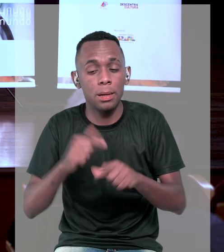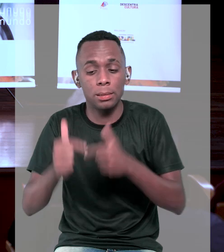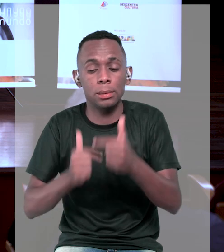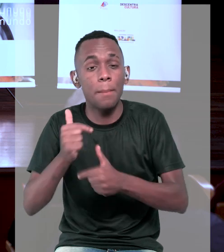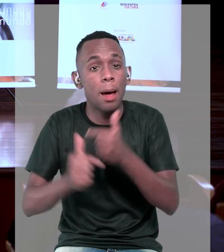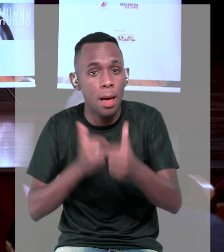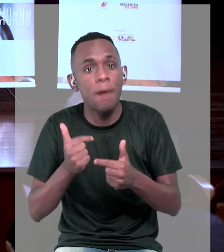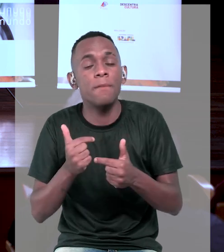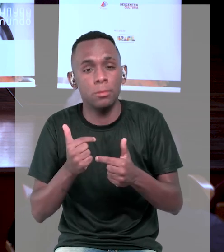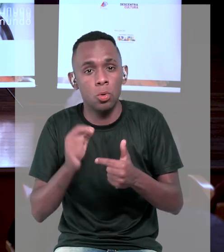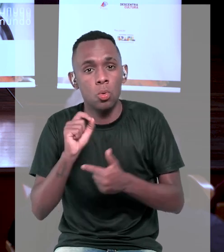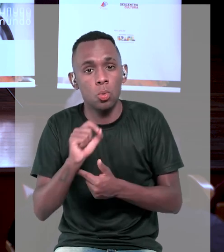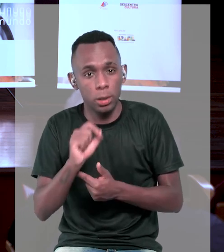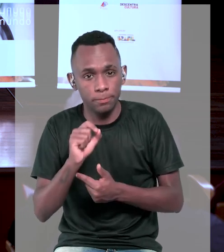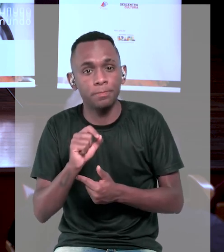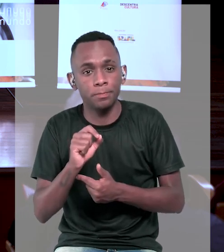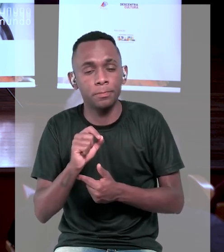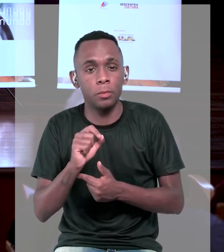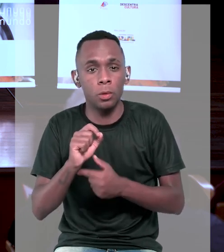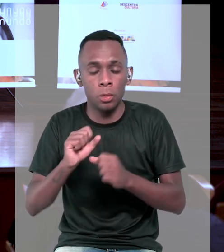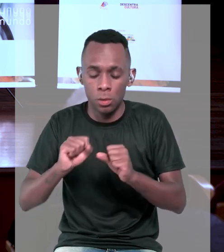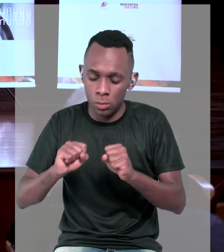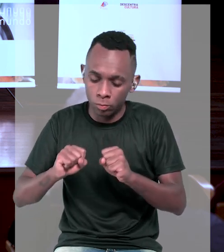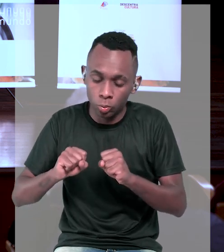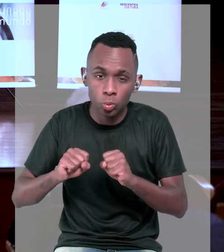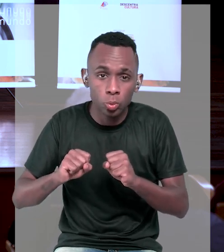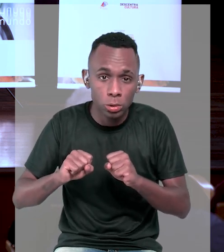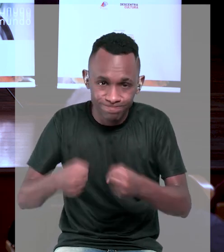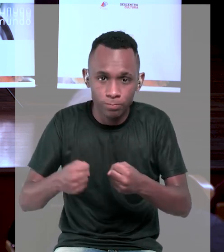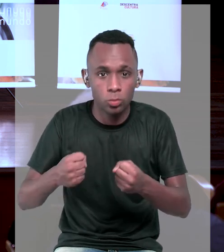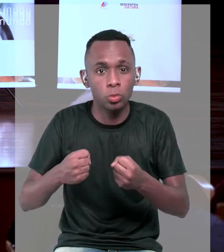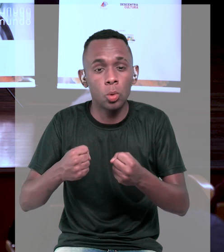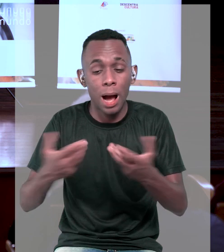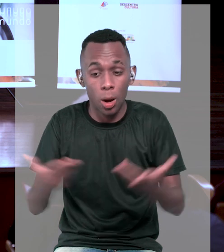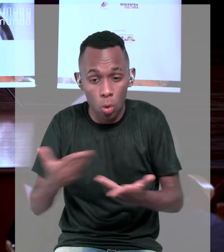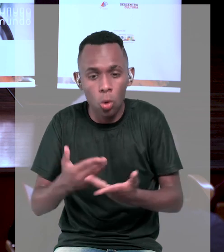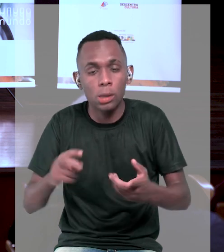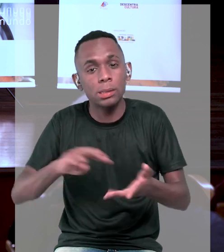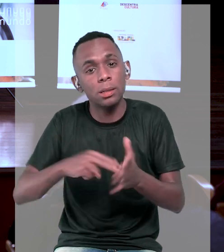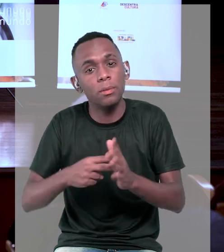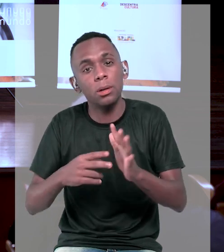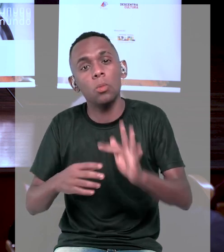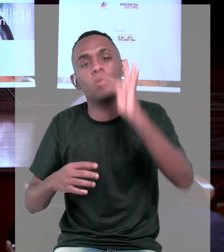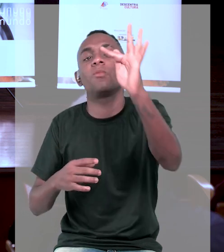direção de que a ação desenha o futuro.